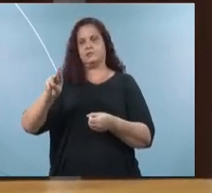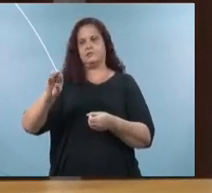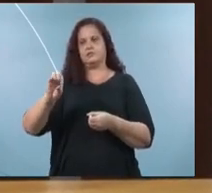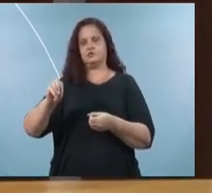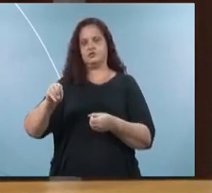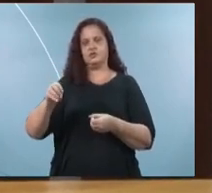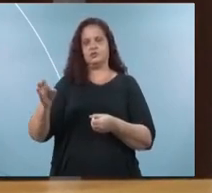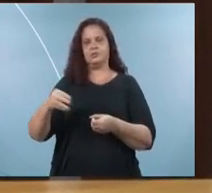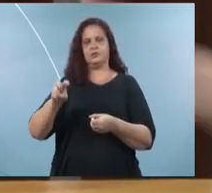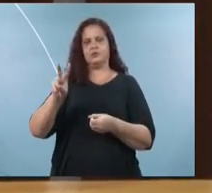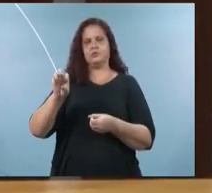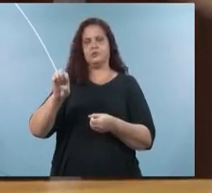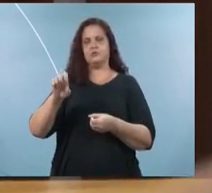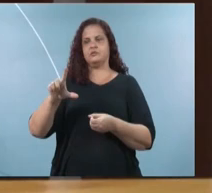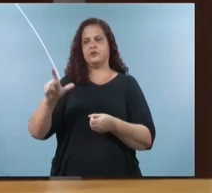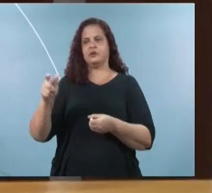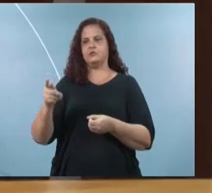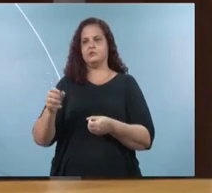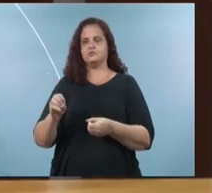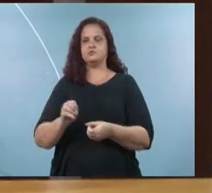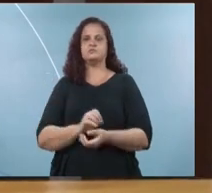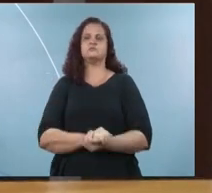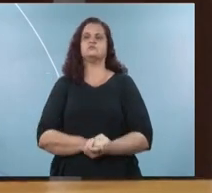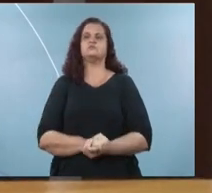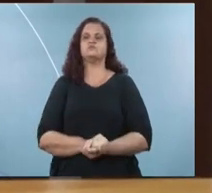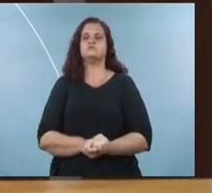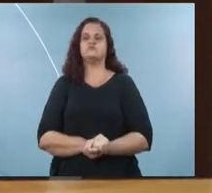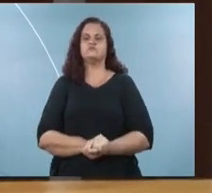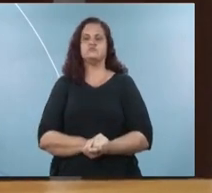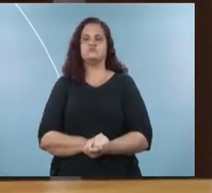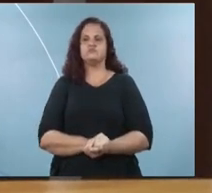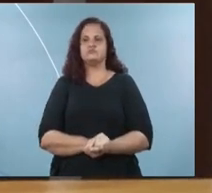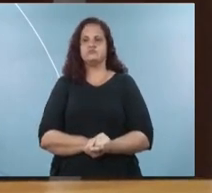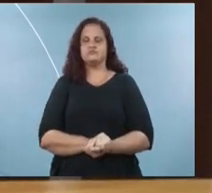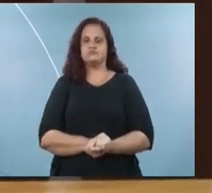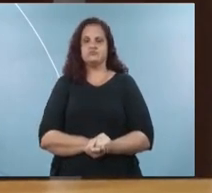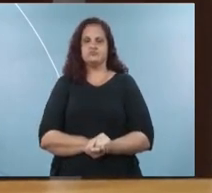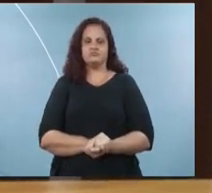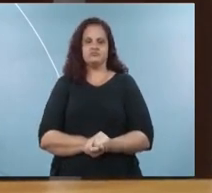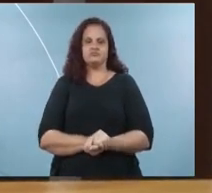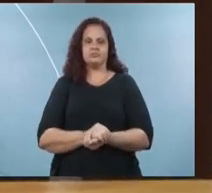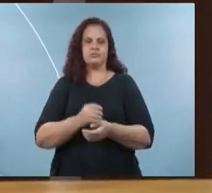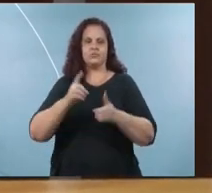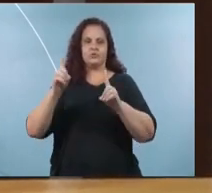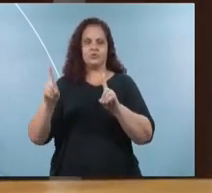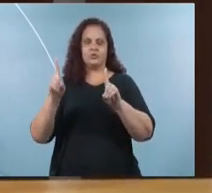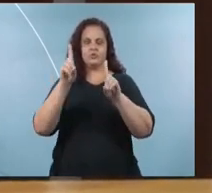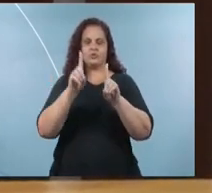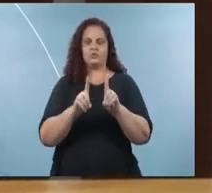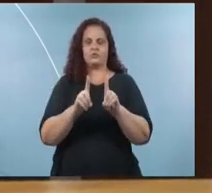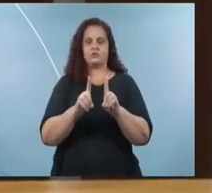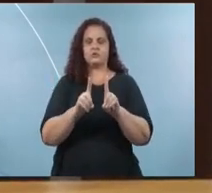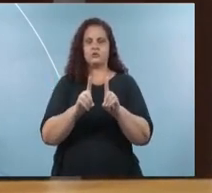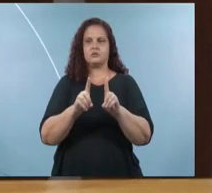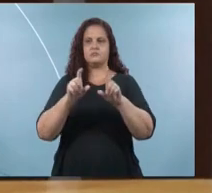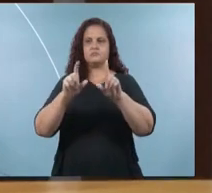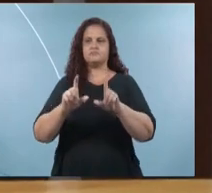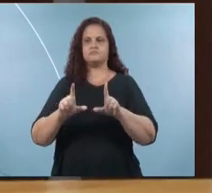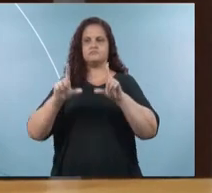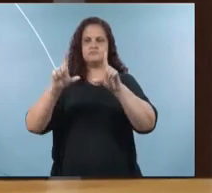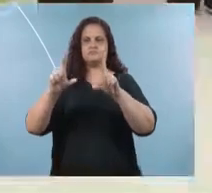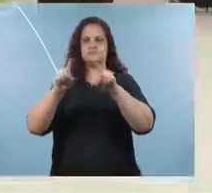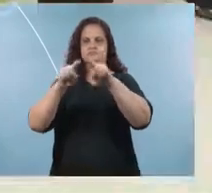também convidamos, para, aqui ao lado da deputada Cristiane Dantas, fazer a entrega da